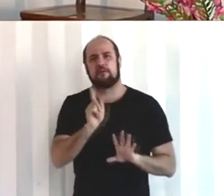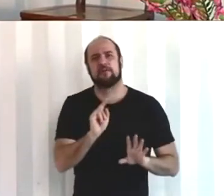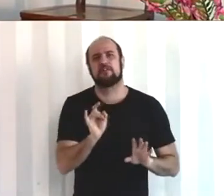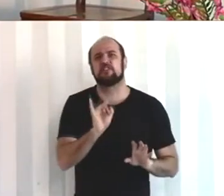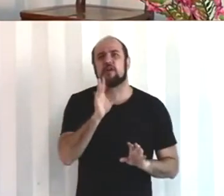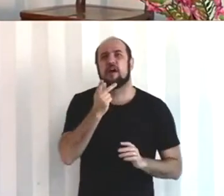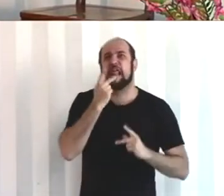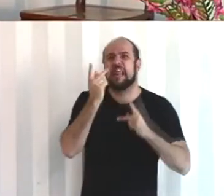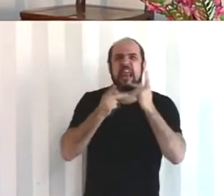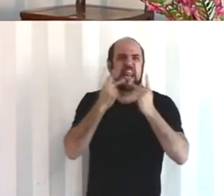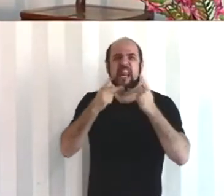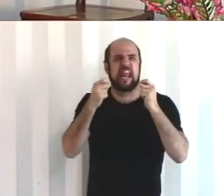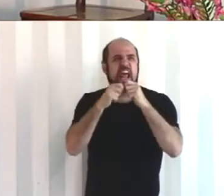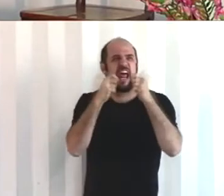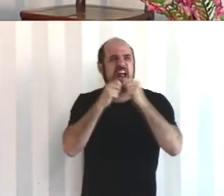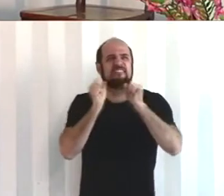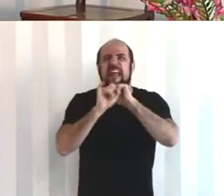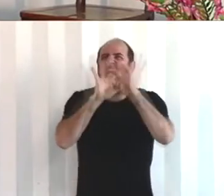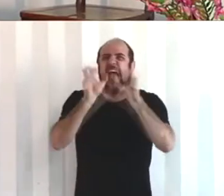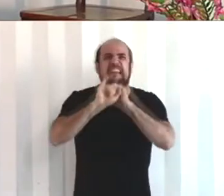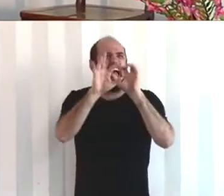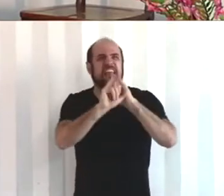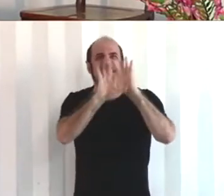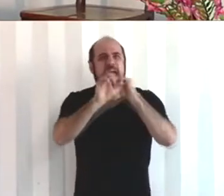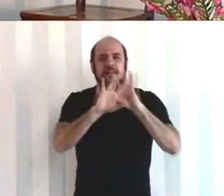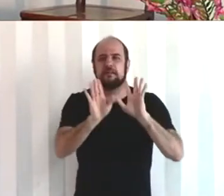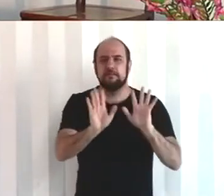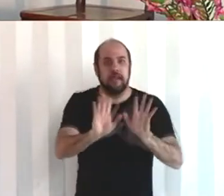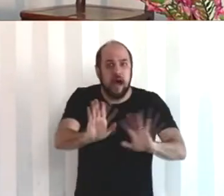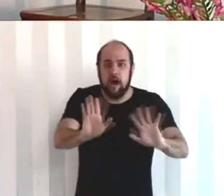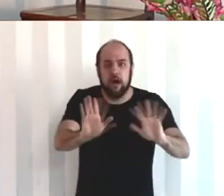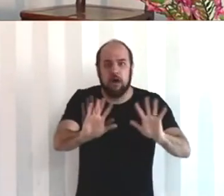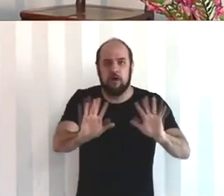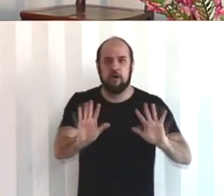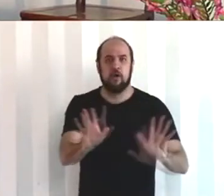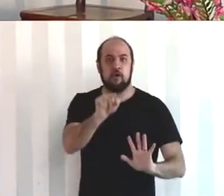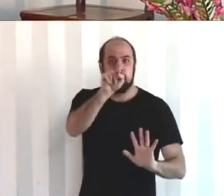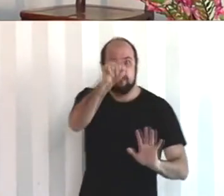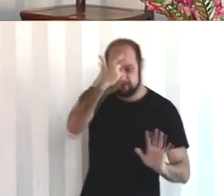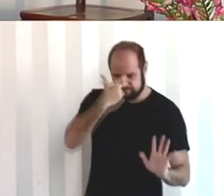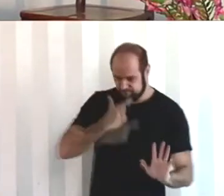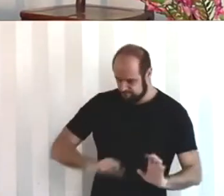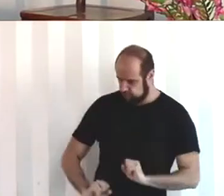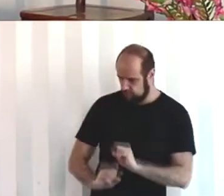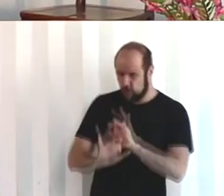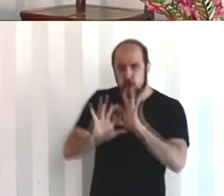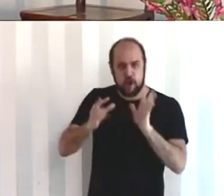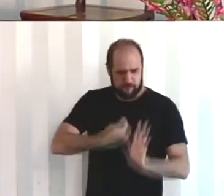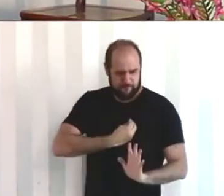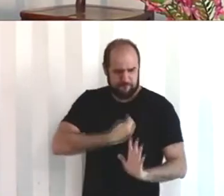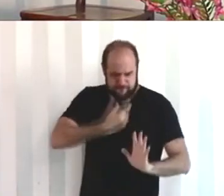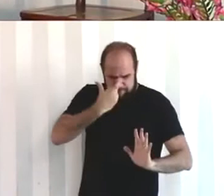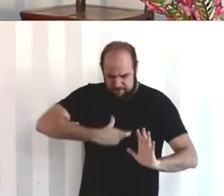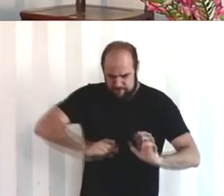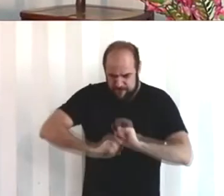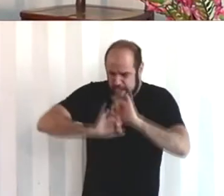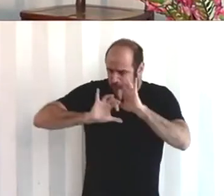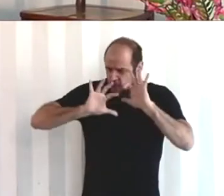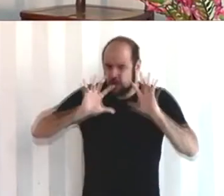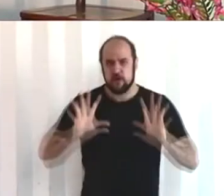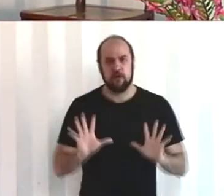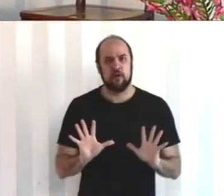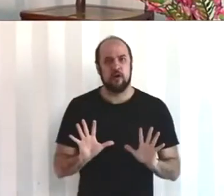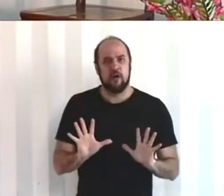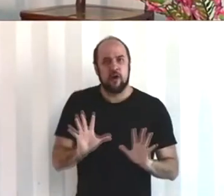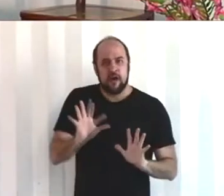um mantra. Não é isso que eu quero que você faça. Você deve glorificar a Deus com o que você é, com a sua vida, por tudo que Deus é na sua